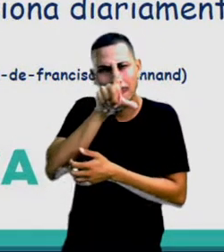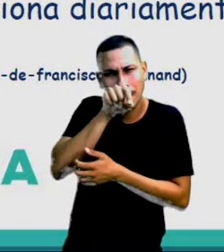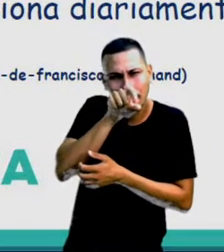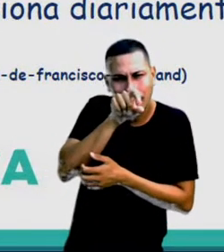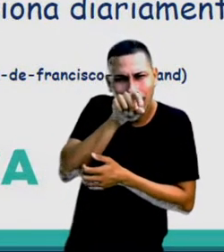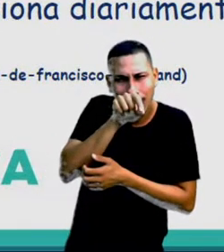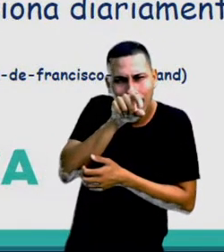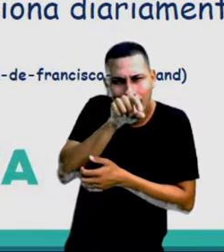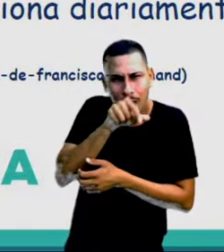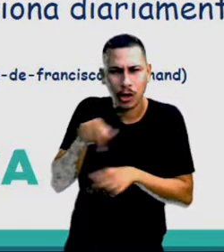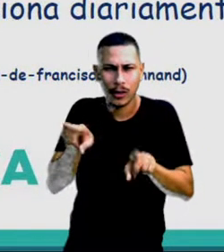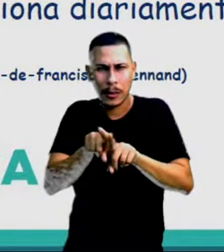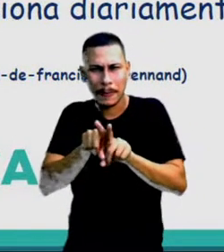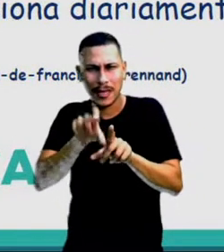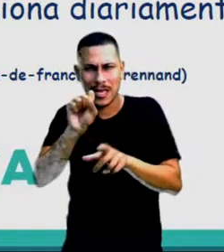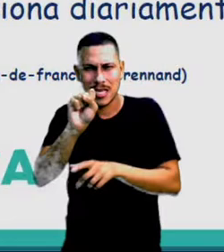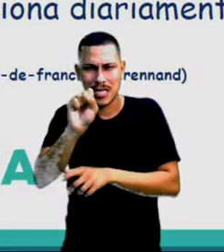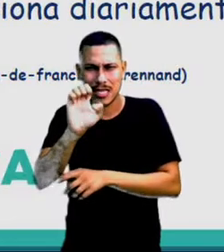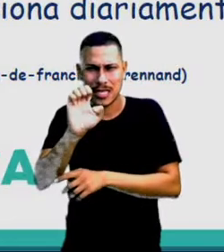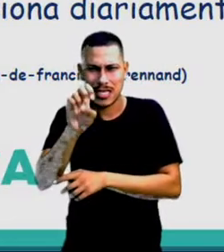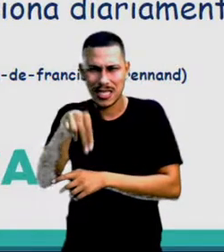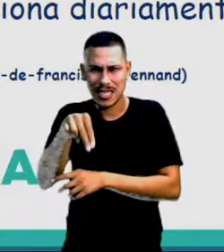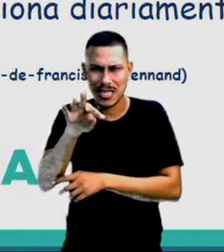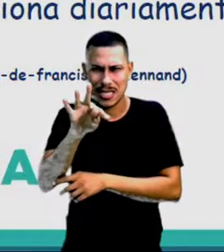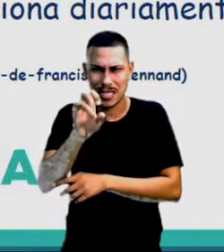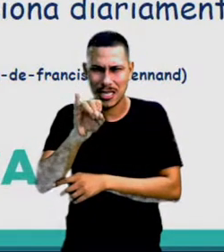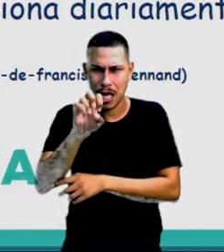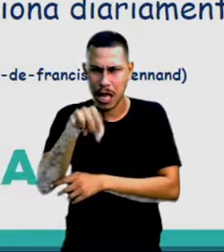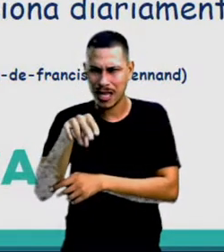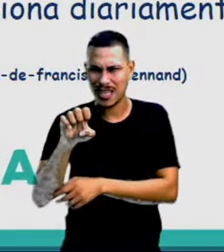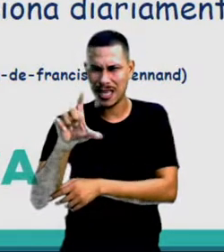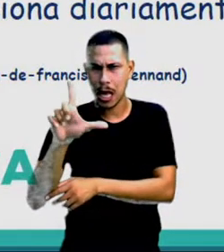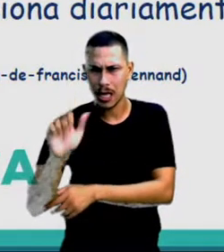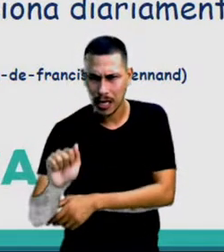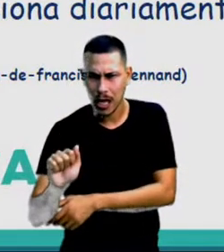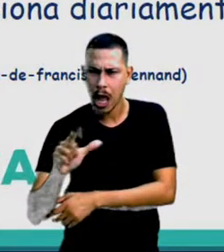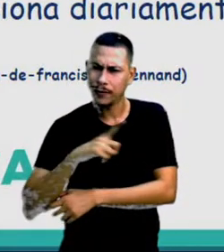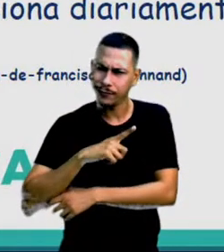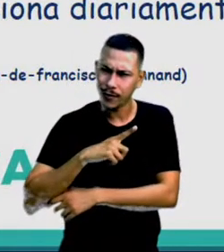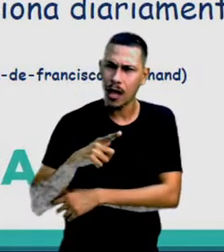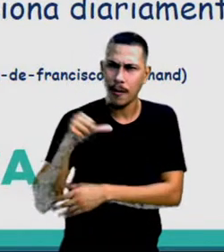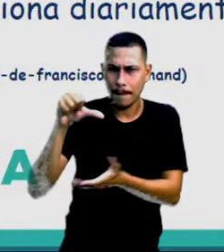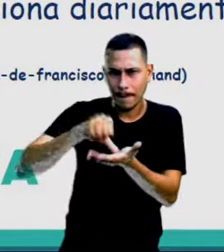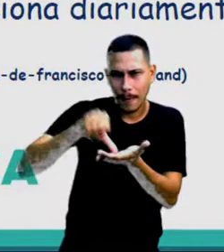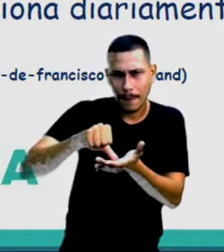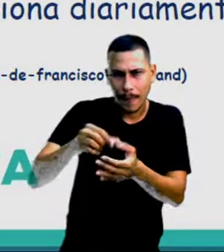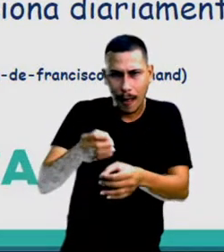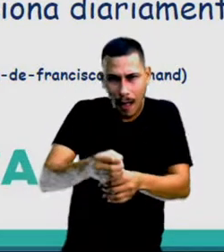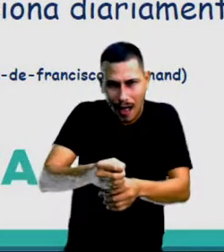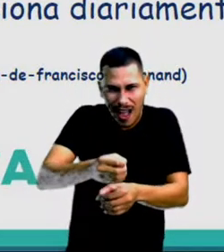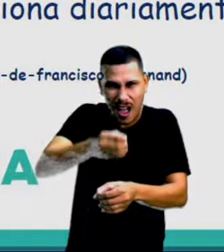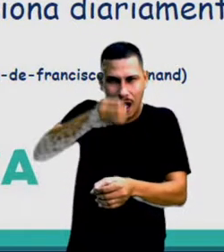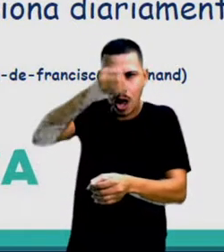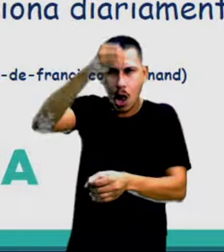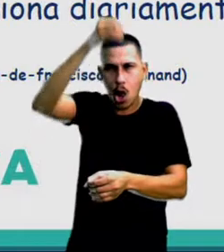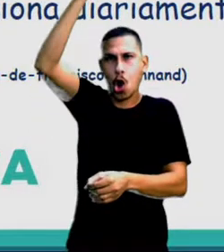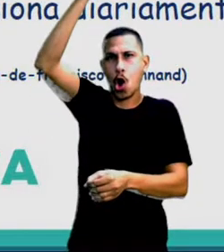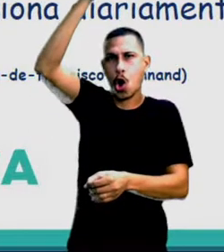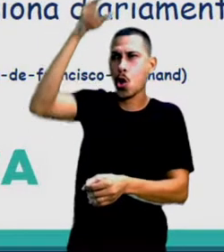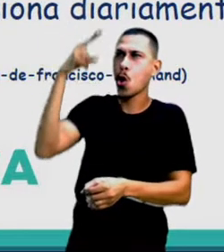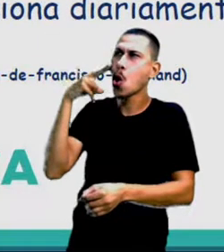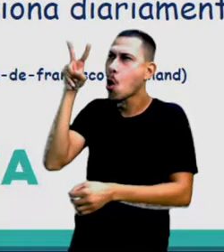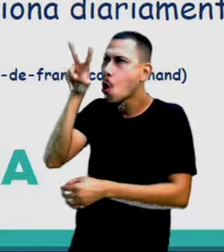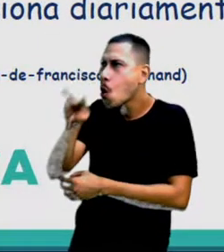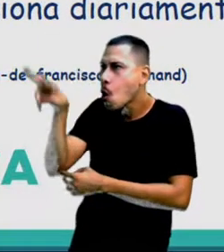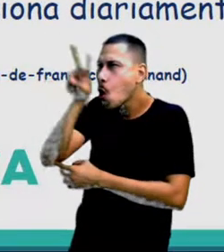e sentinela guardam a principal obra do parque, a Torre de Cristal, inspirada em